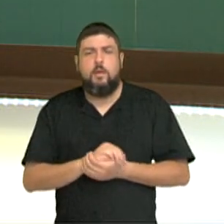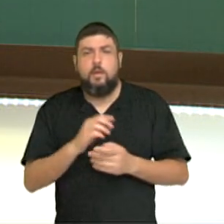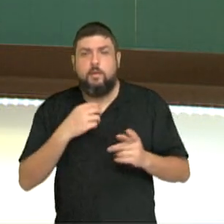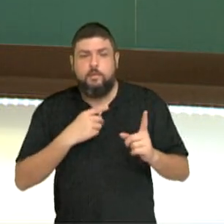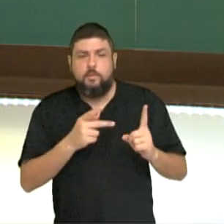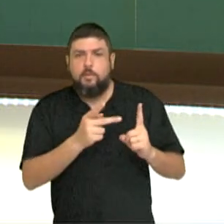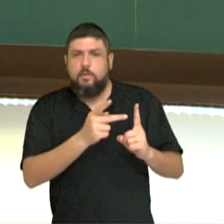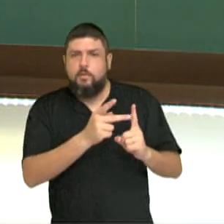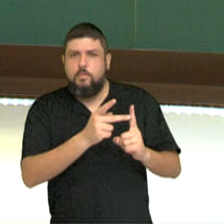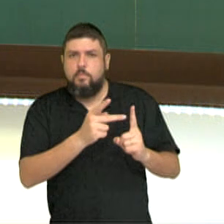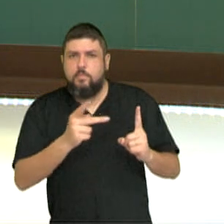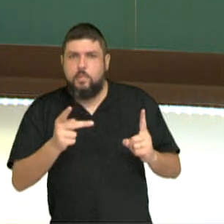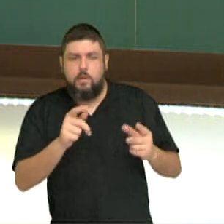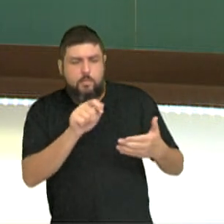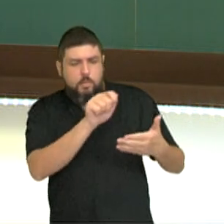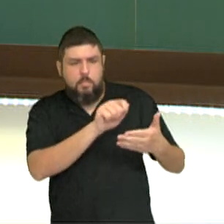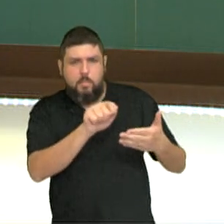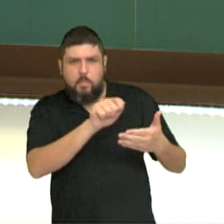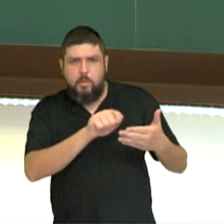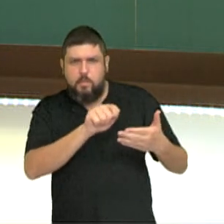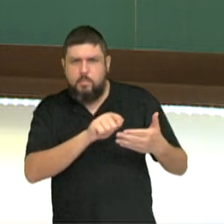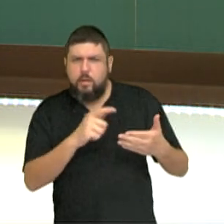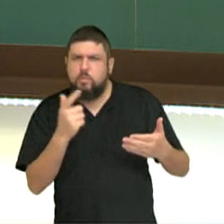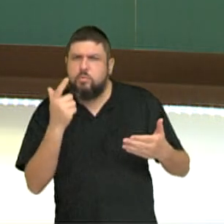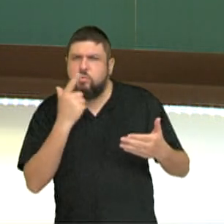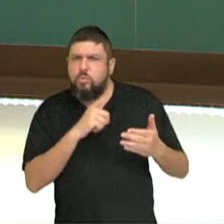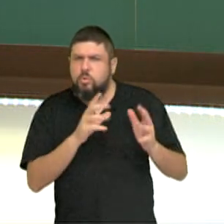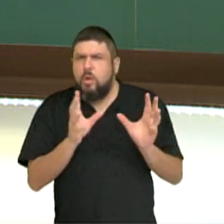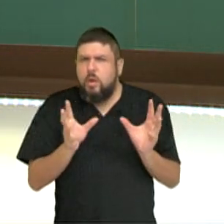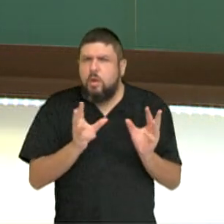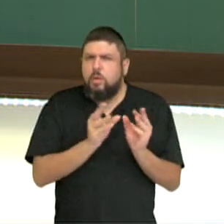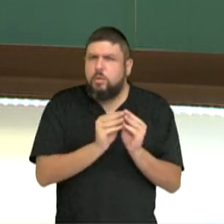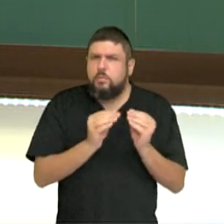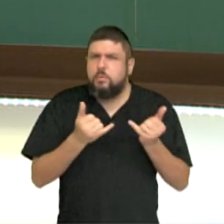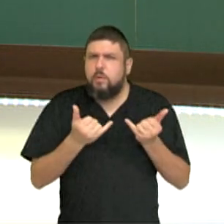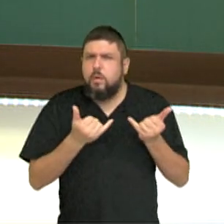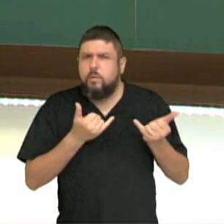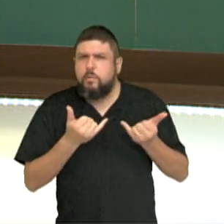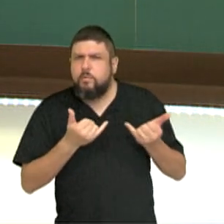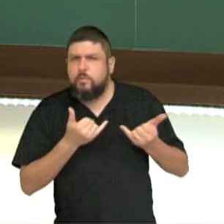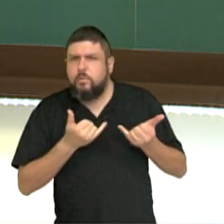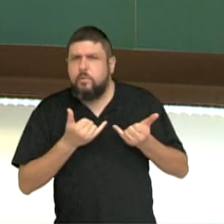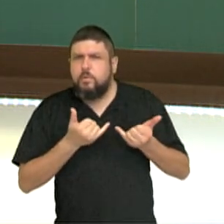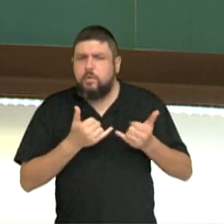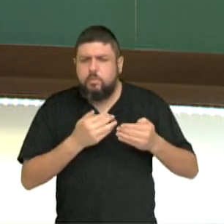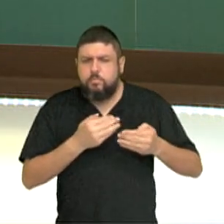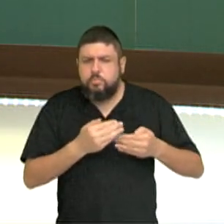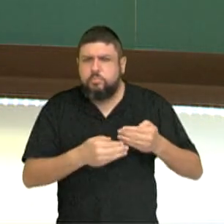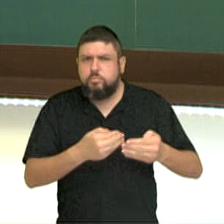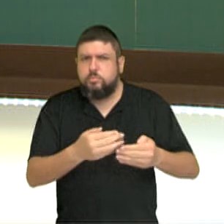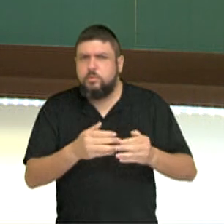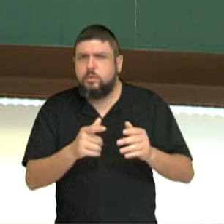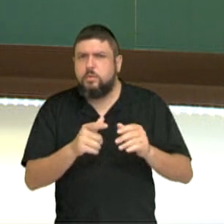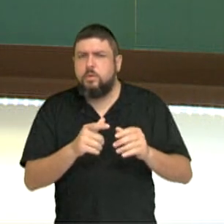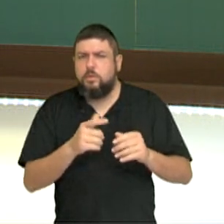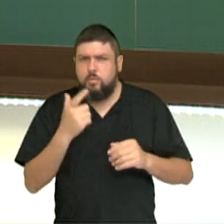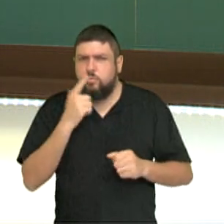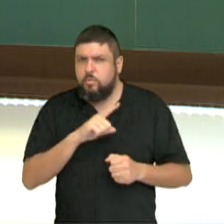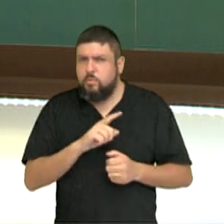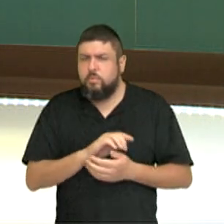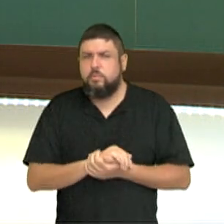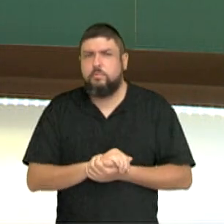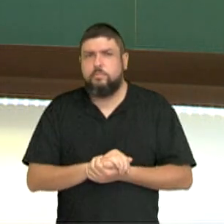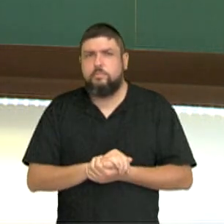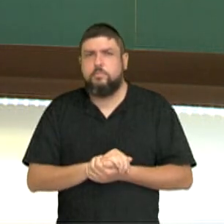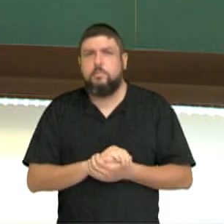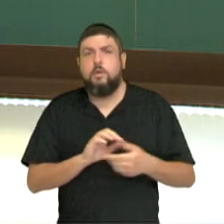parágrafo resumir as principais informações que vão ser trabalhadas ou abordadas na sua notícia? Conseguiu?